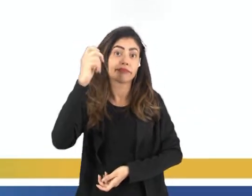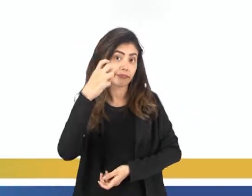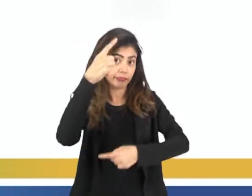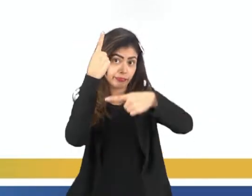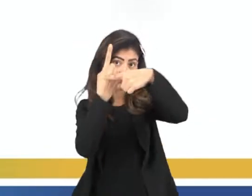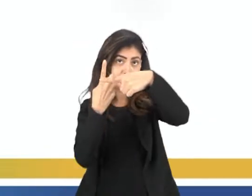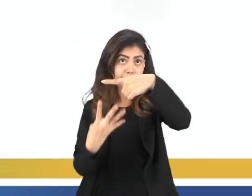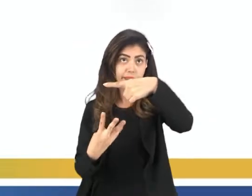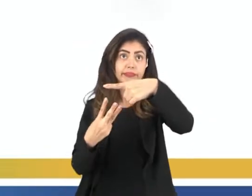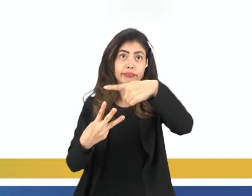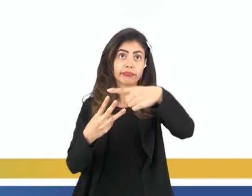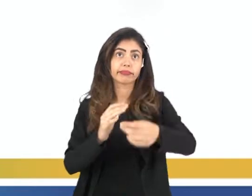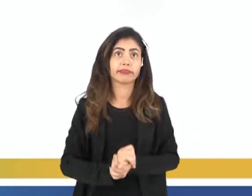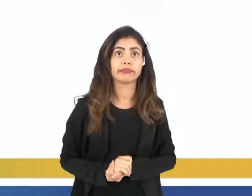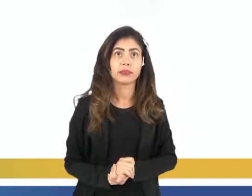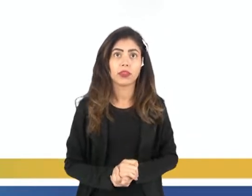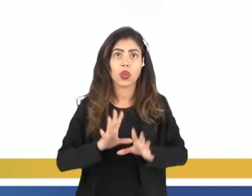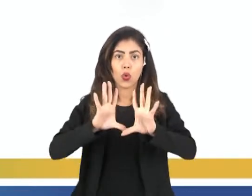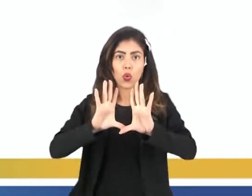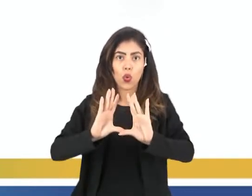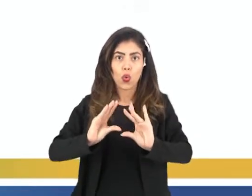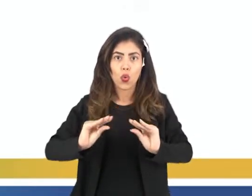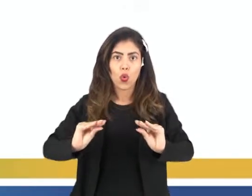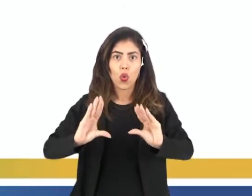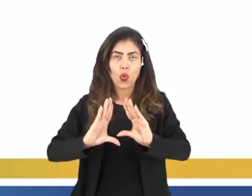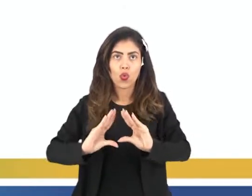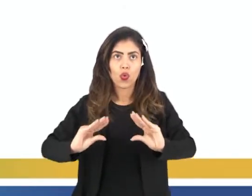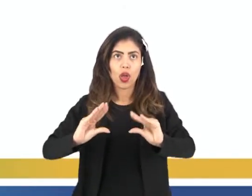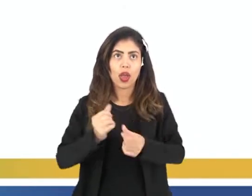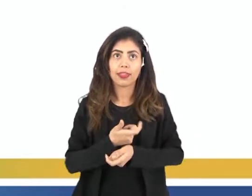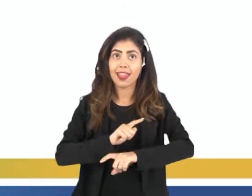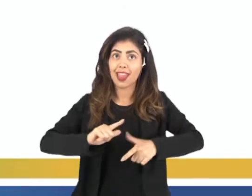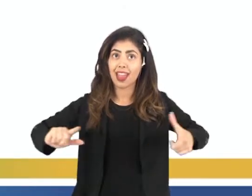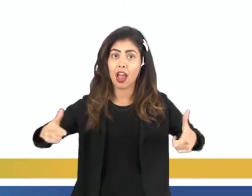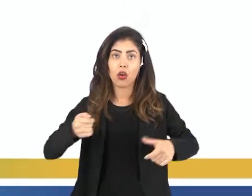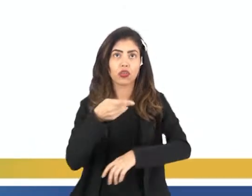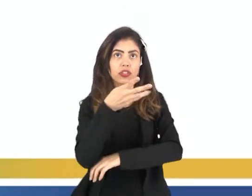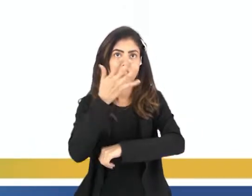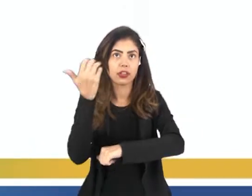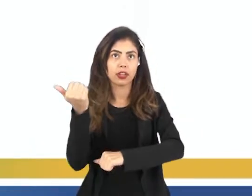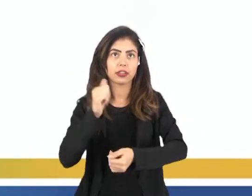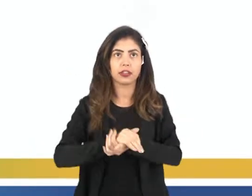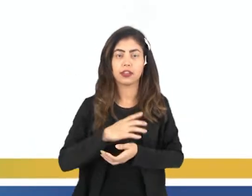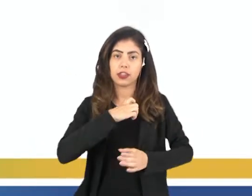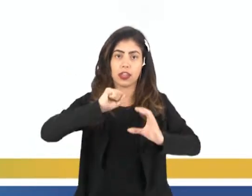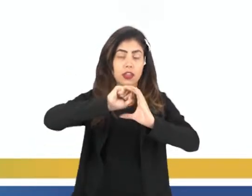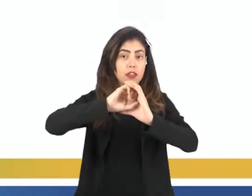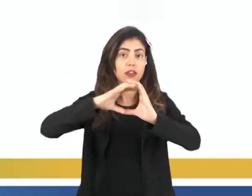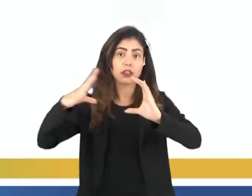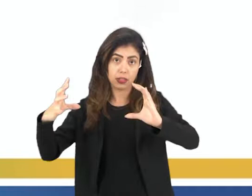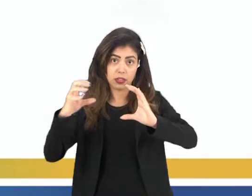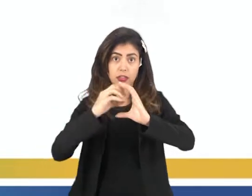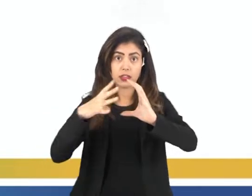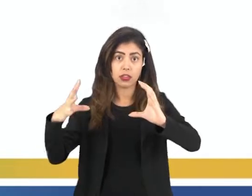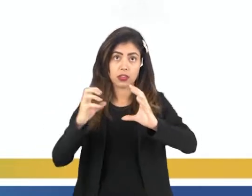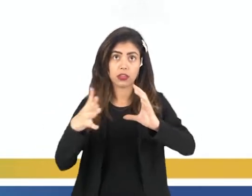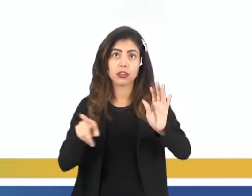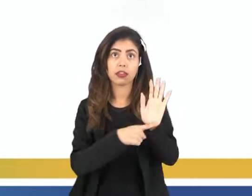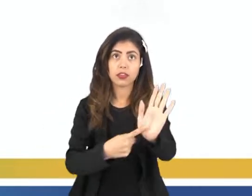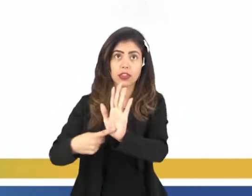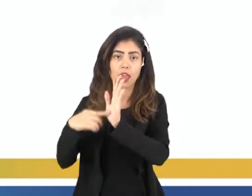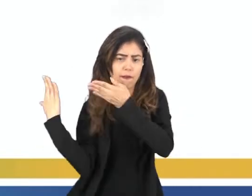de florestas tropicais úmidas que abrigam a maior quantidade de espécies de flora e da fauna. Fica focado